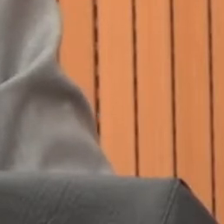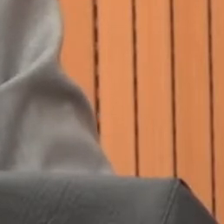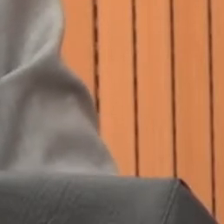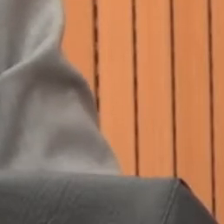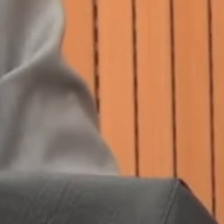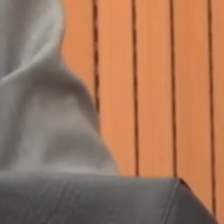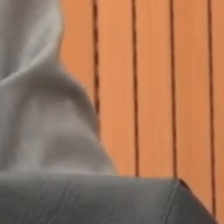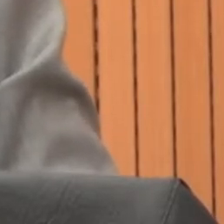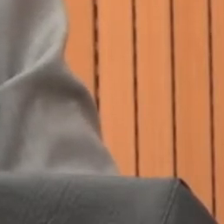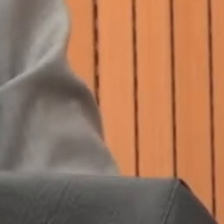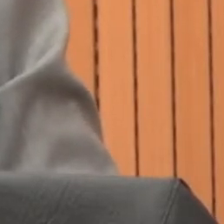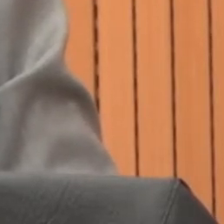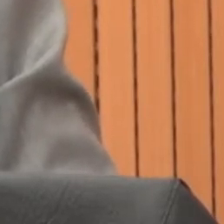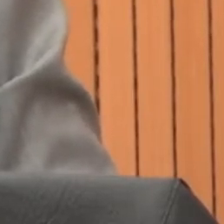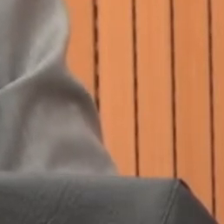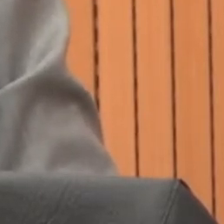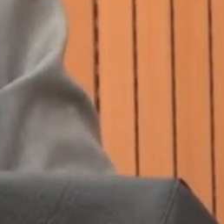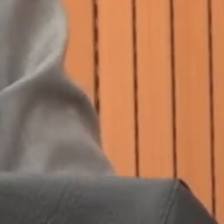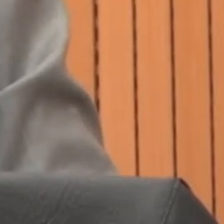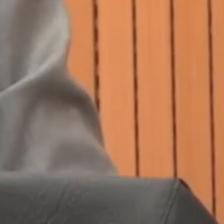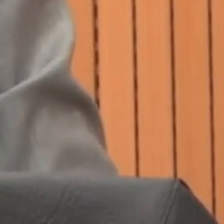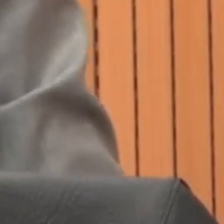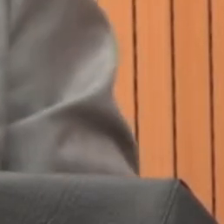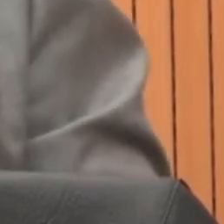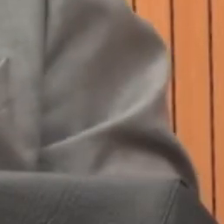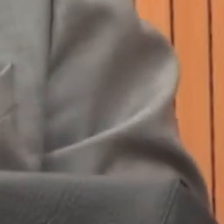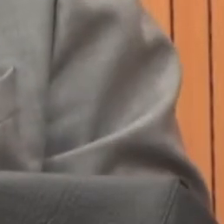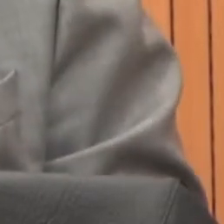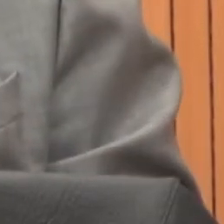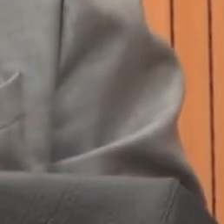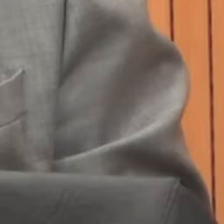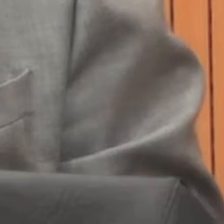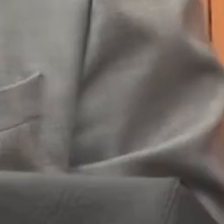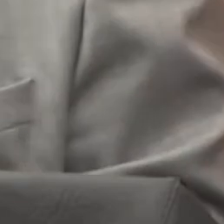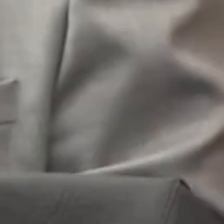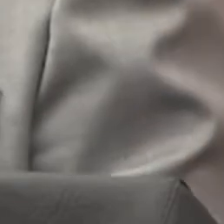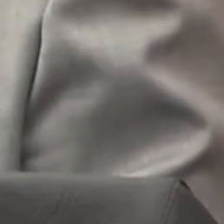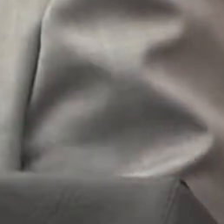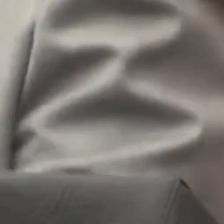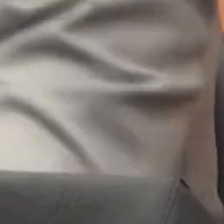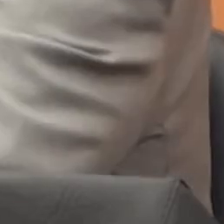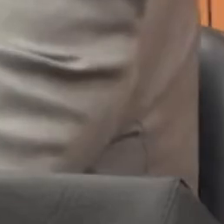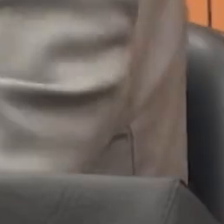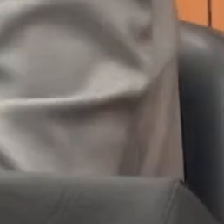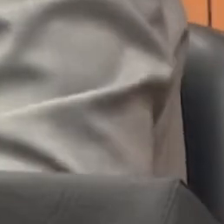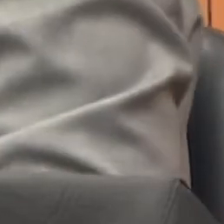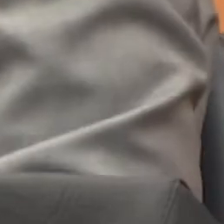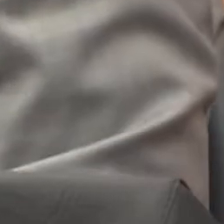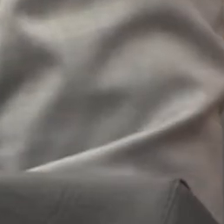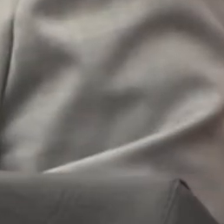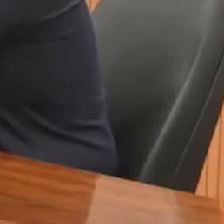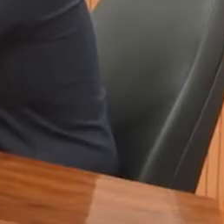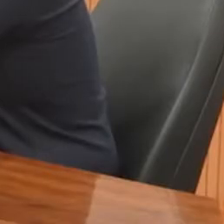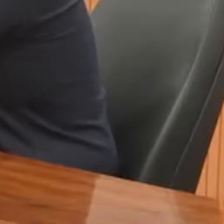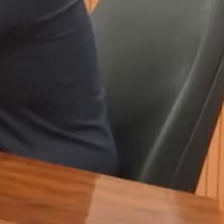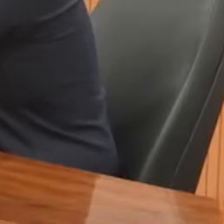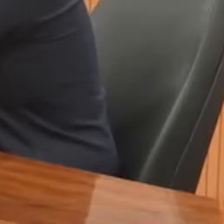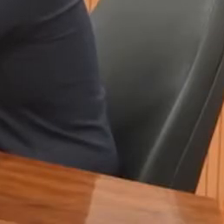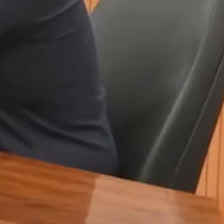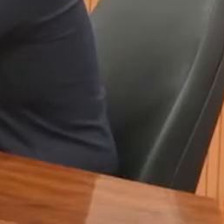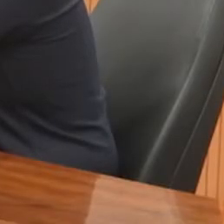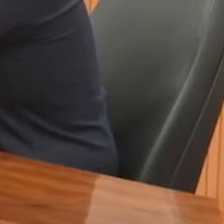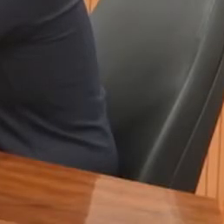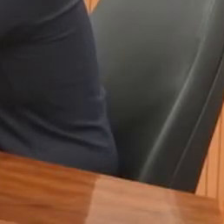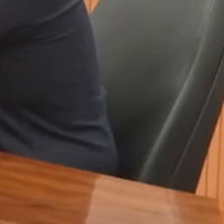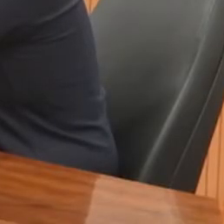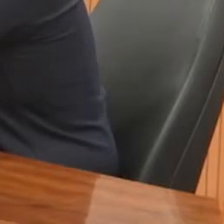ele vive aquele momento. Então, acho que isso é importante a gente... Aí eu vou pedir Vênia para fazer um complemento, que eu sabia que eu esqueci